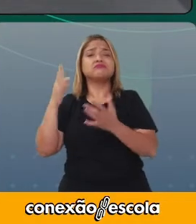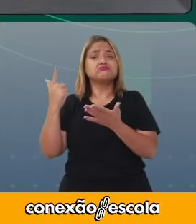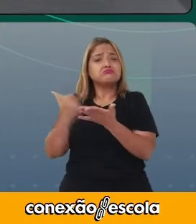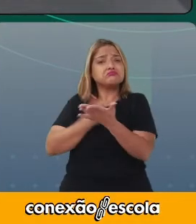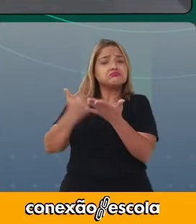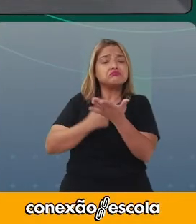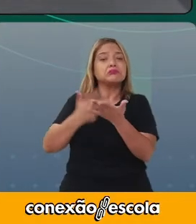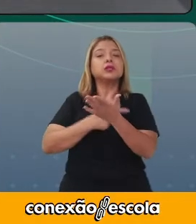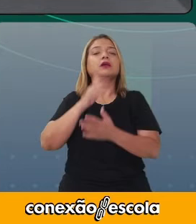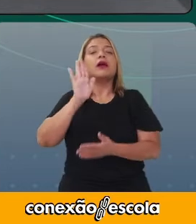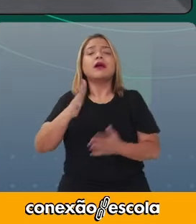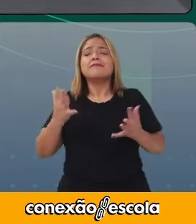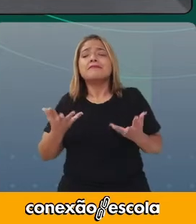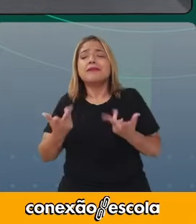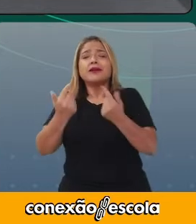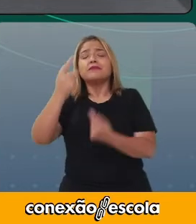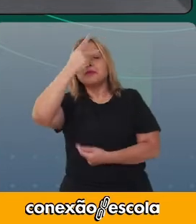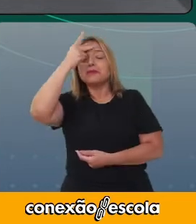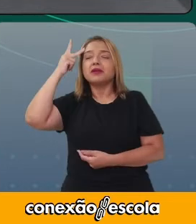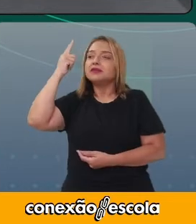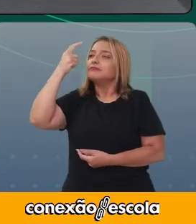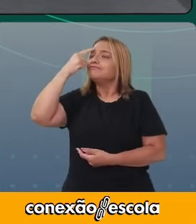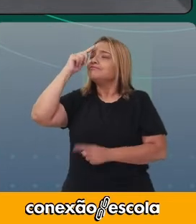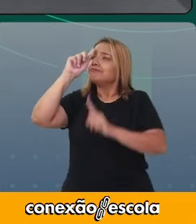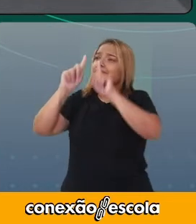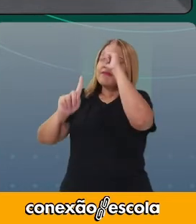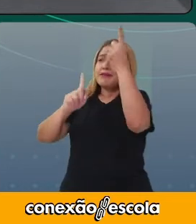desse imaginário infantil?